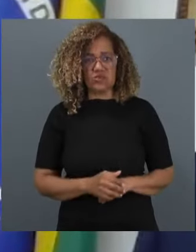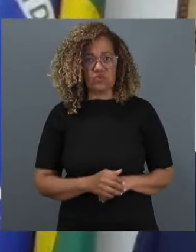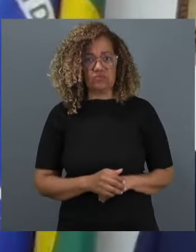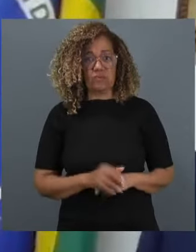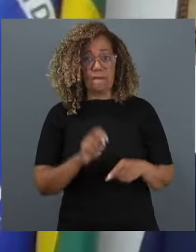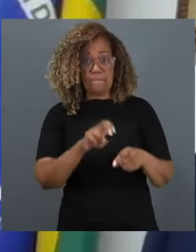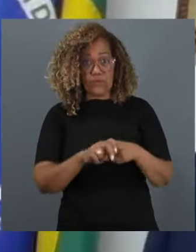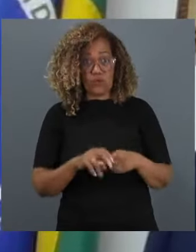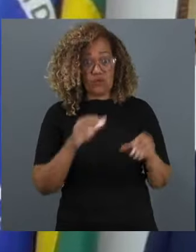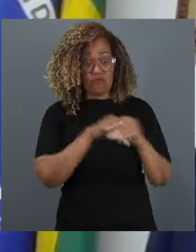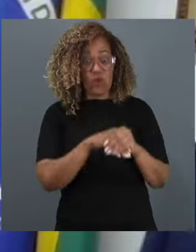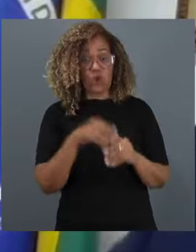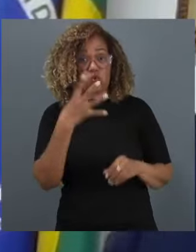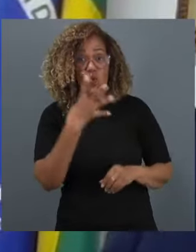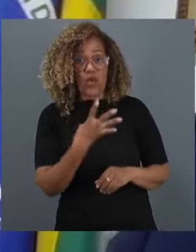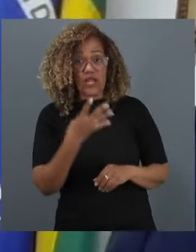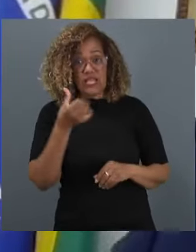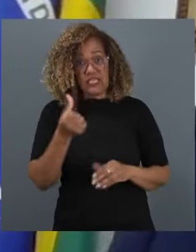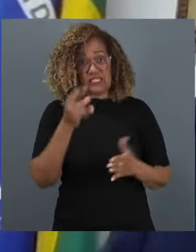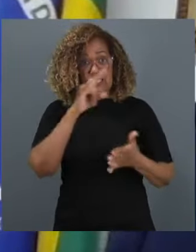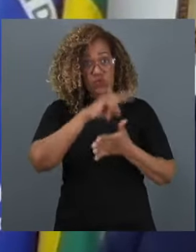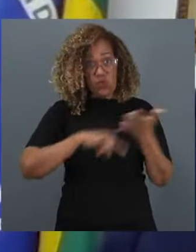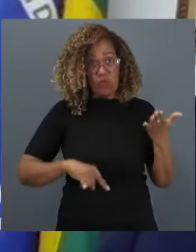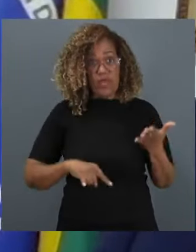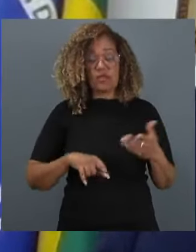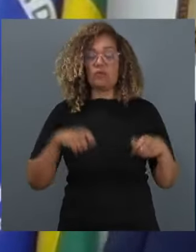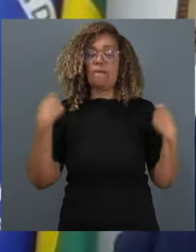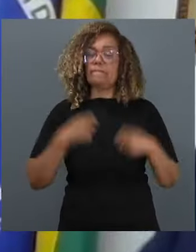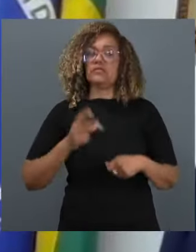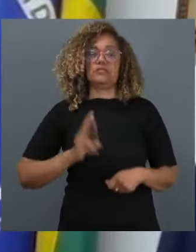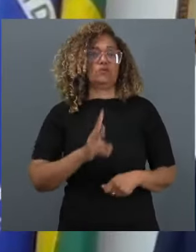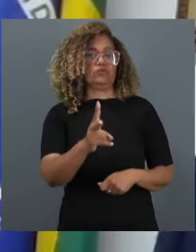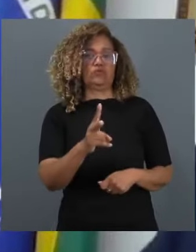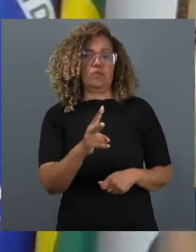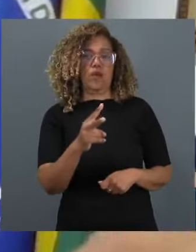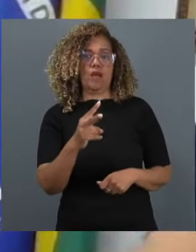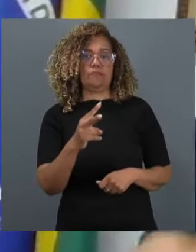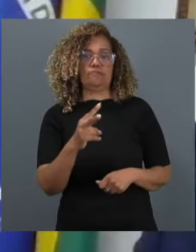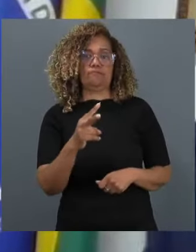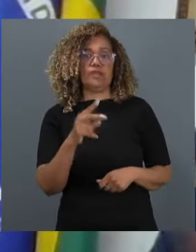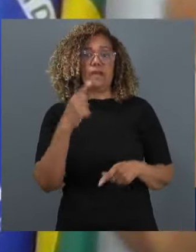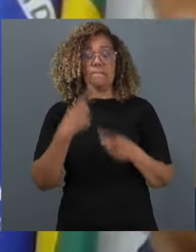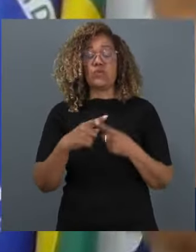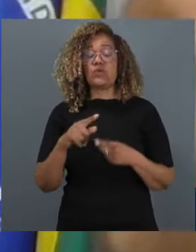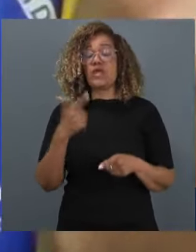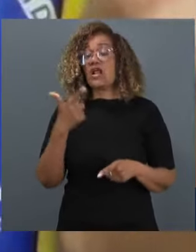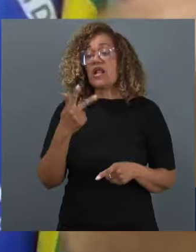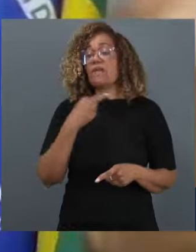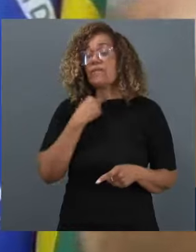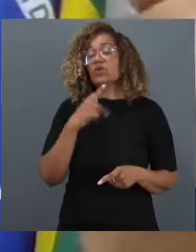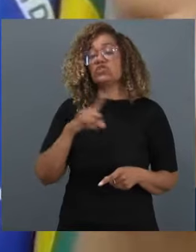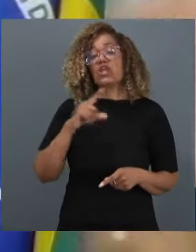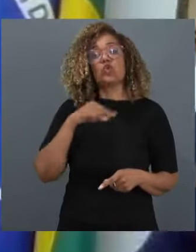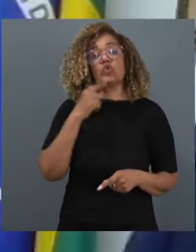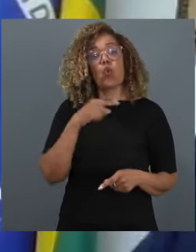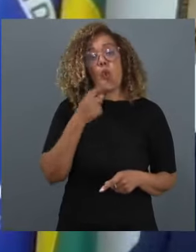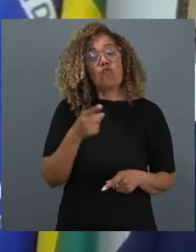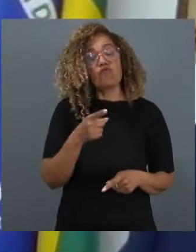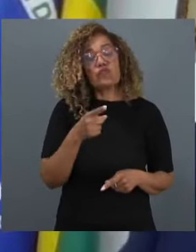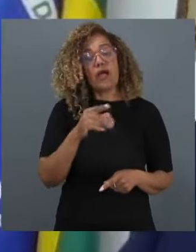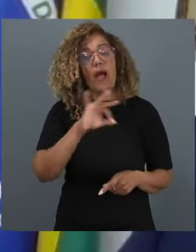46 amanhã precisa ser mantido para não ter dúvida de que a polícia não pode ser